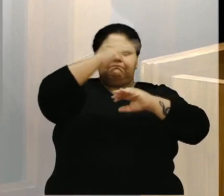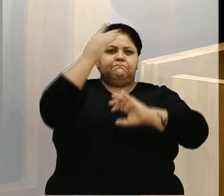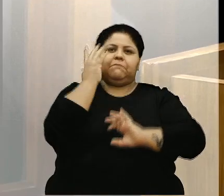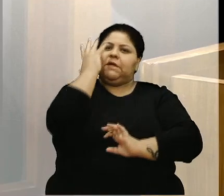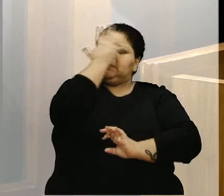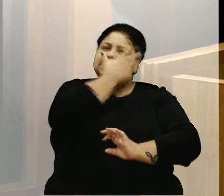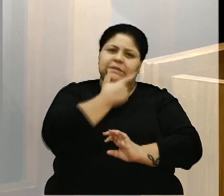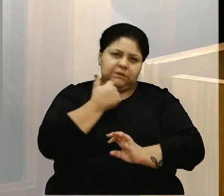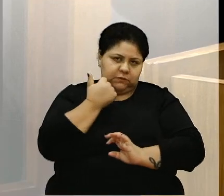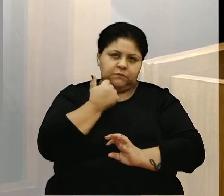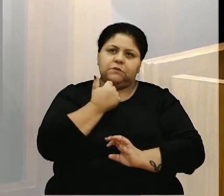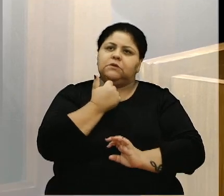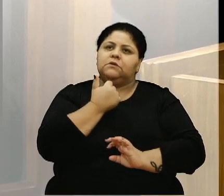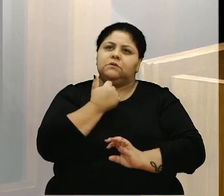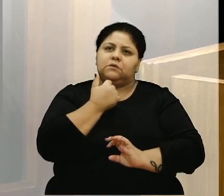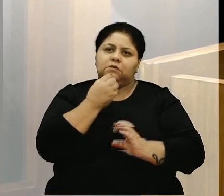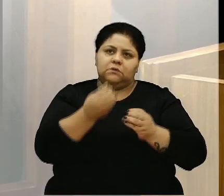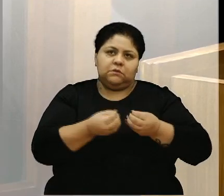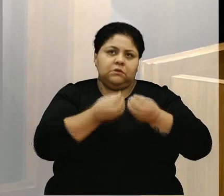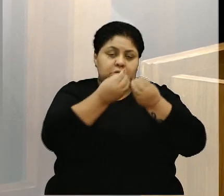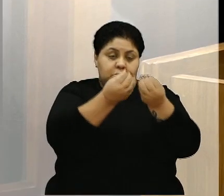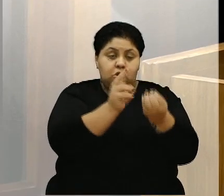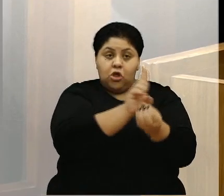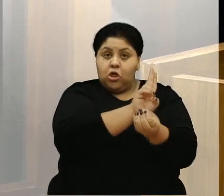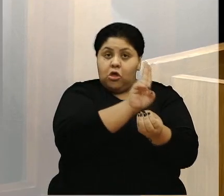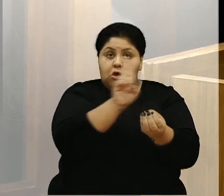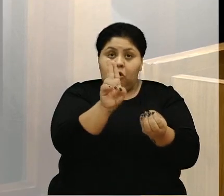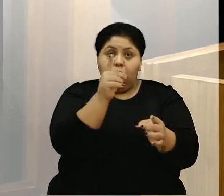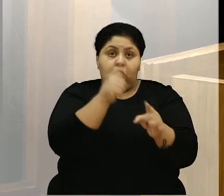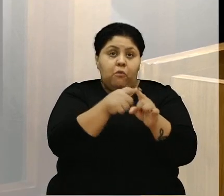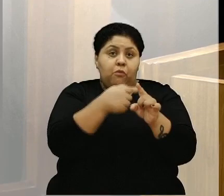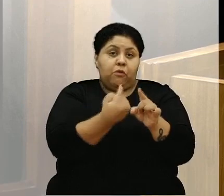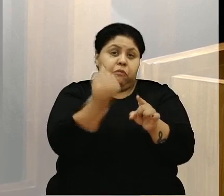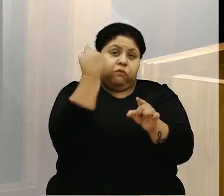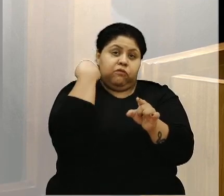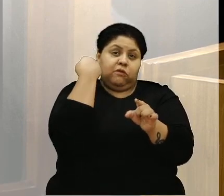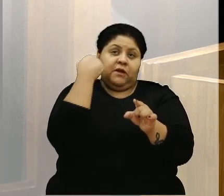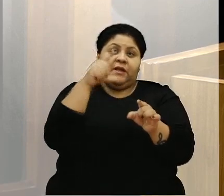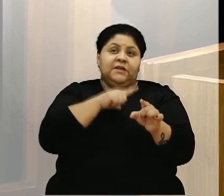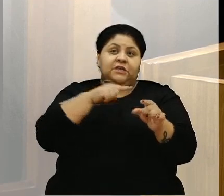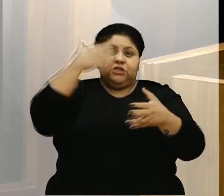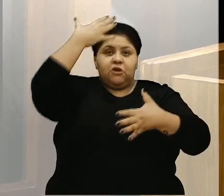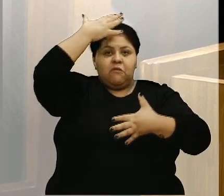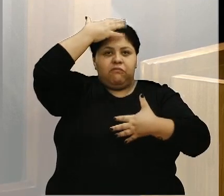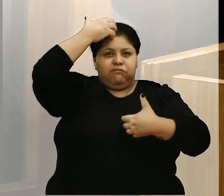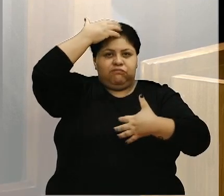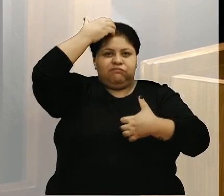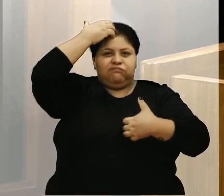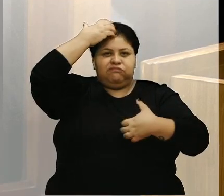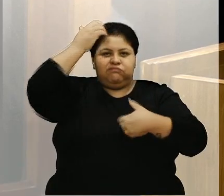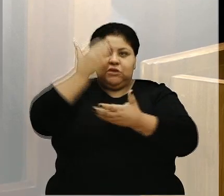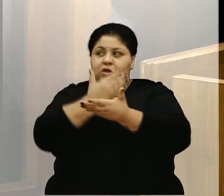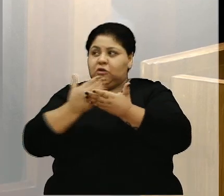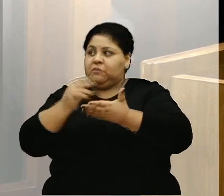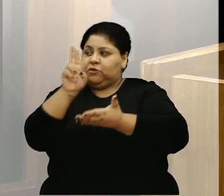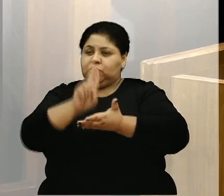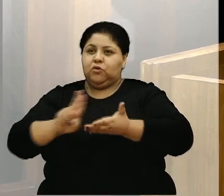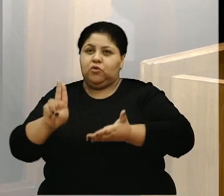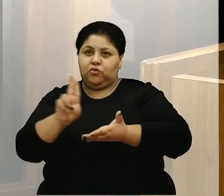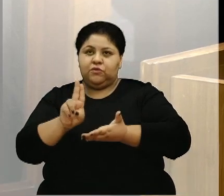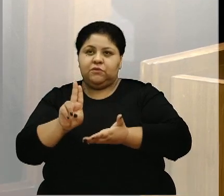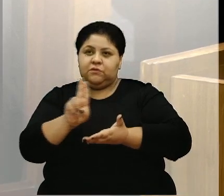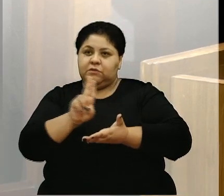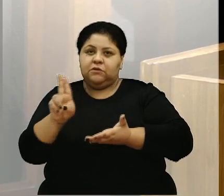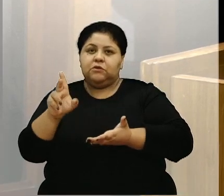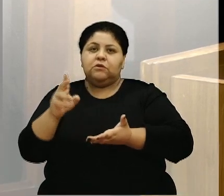macaquinhos. Foi dado o nome do Parque dos Macaquinhos, que antigamente tinha os macaquinhos aqui embaixo, que ele pegou o nome do Parque dos Macaquinhos, por isso